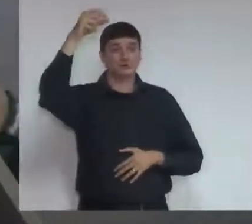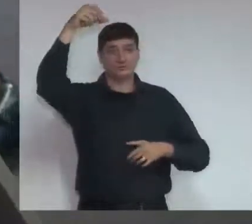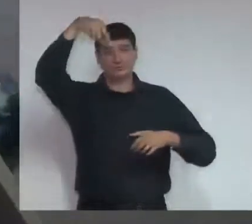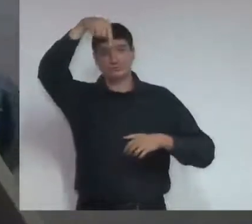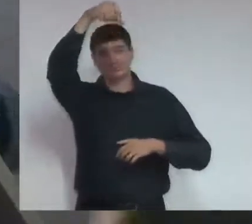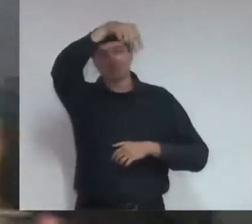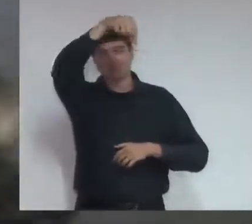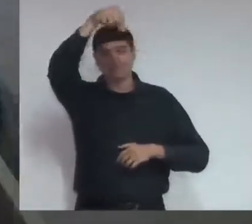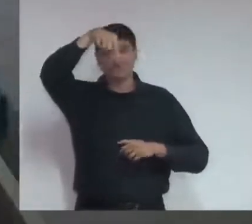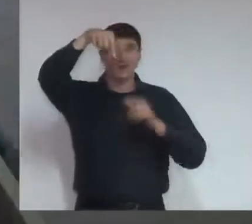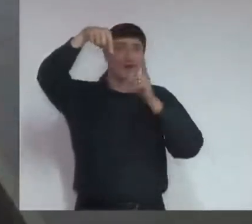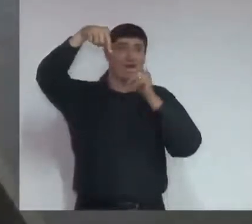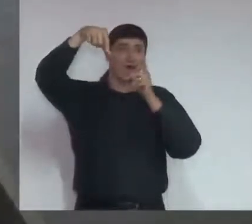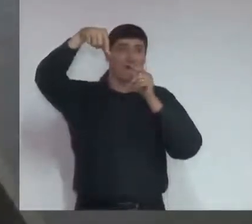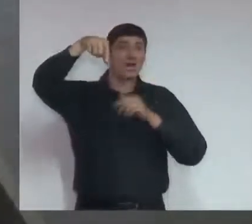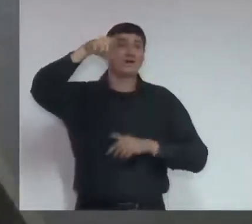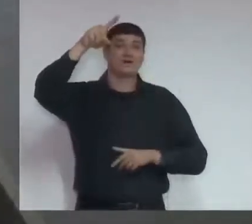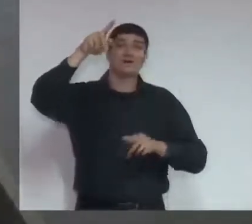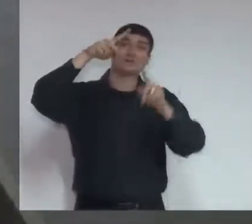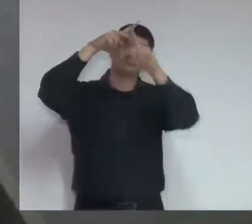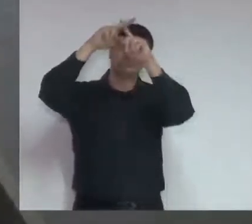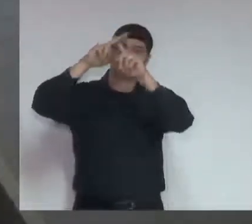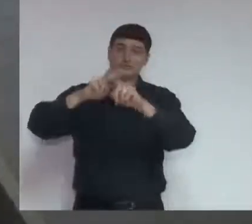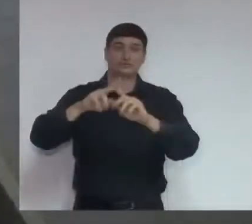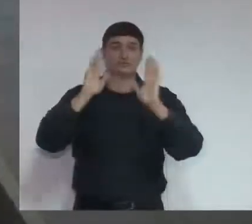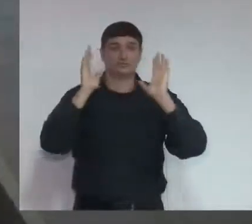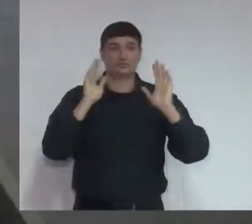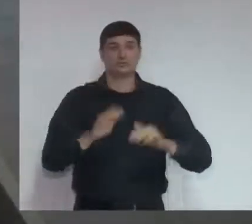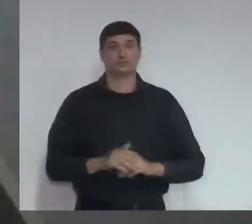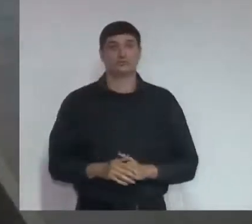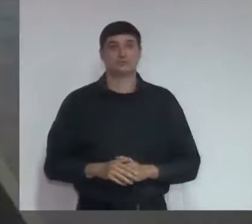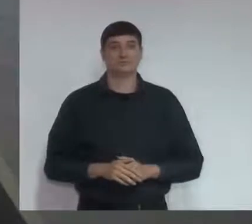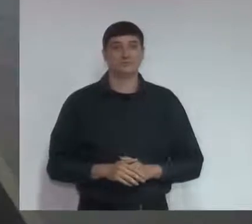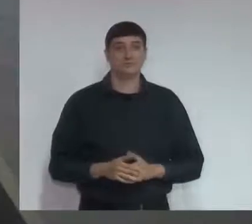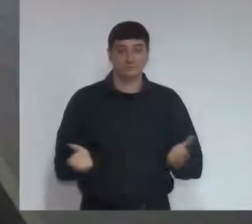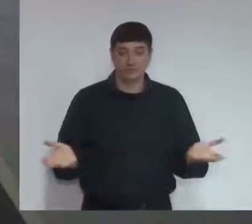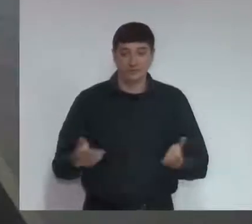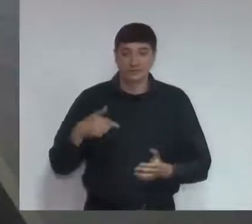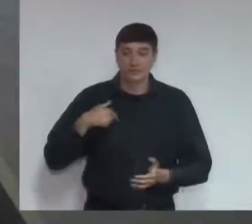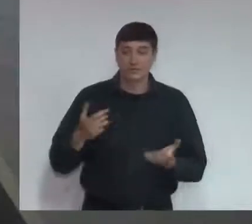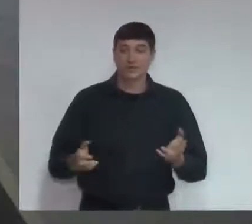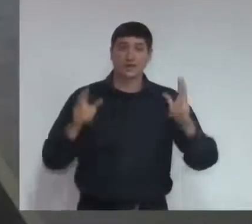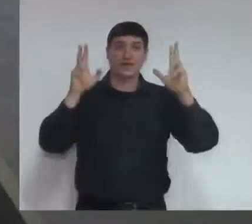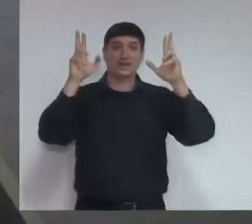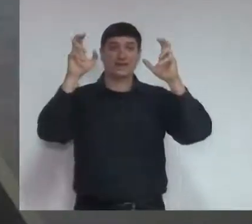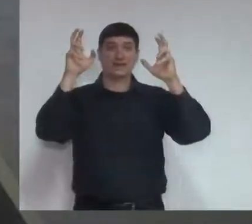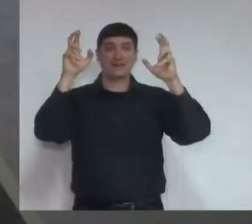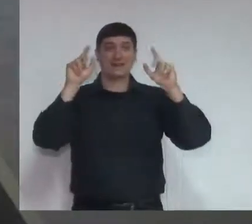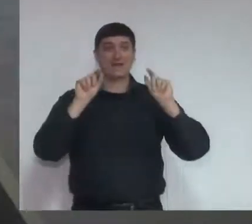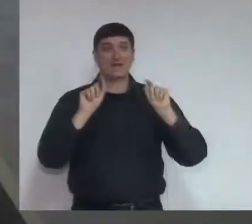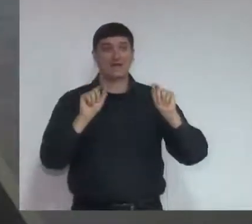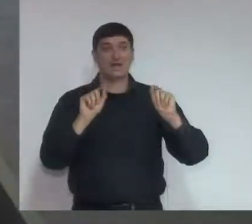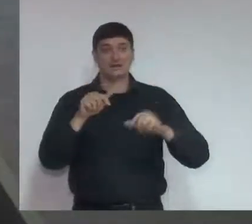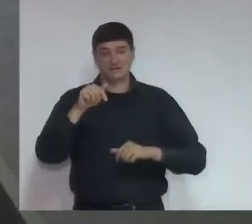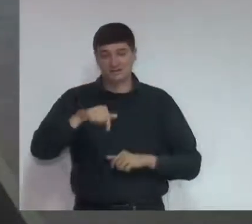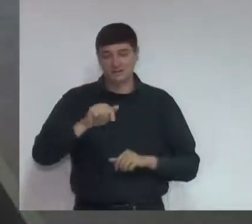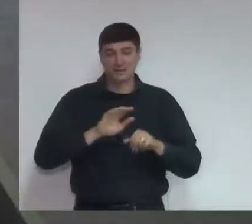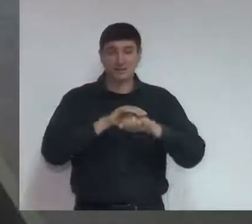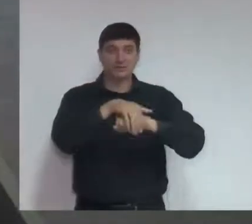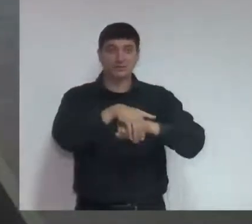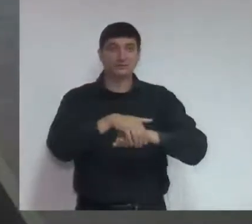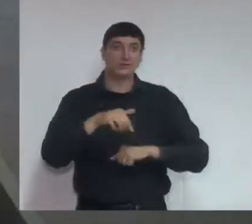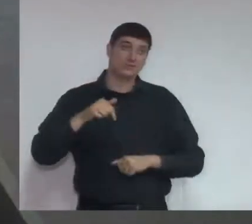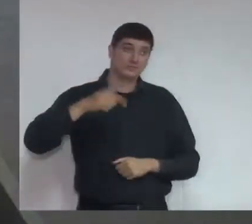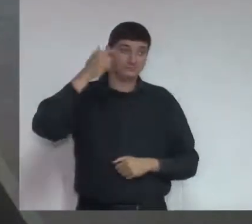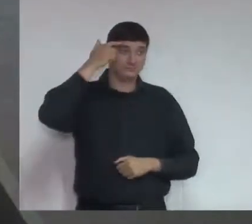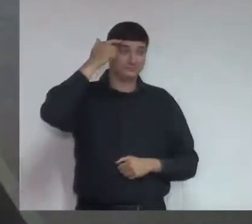empecilho. Infelizmente, eu quero agora entrar no tema específico dessa noite. Eu não gostaria de imaginar